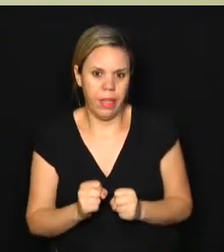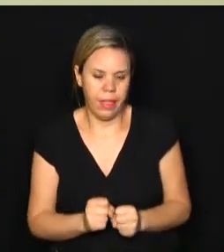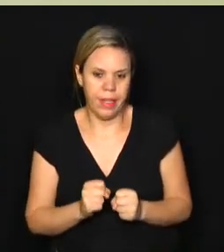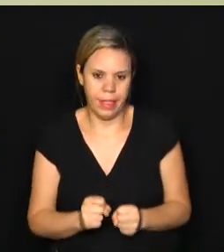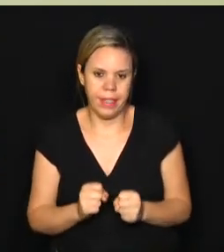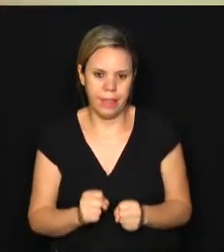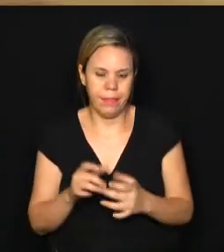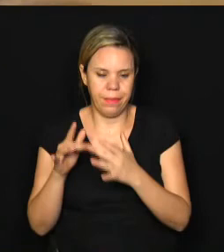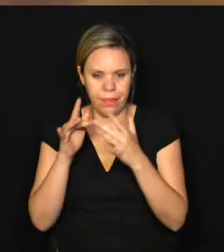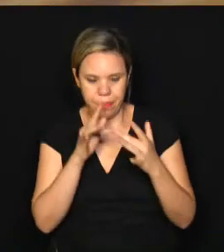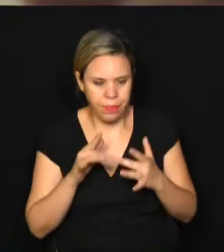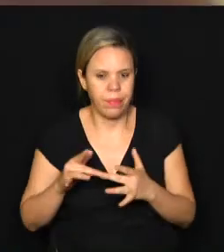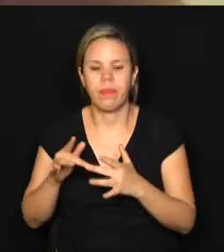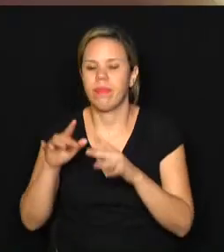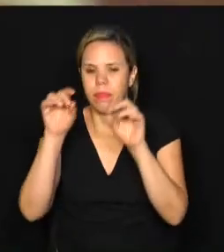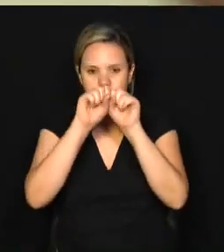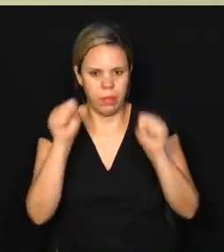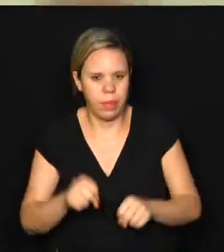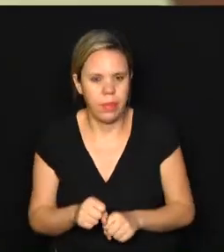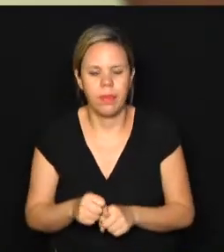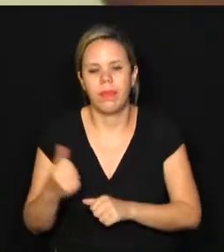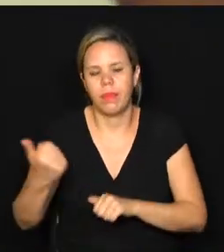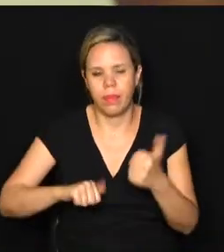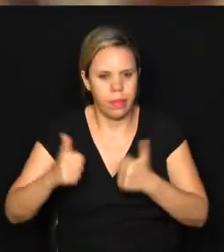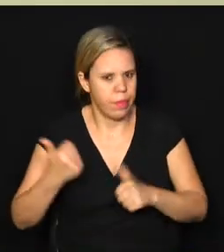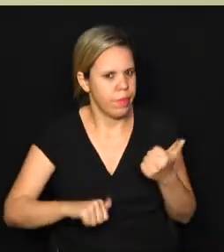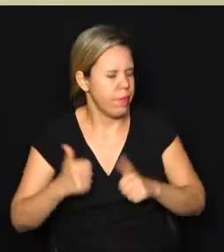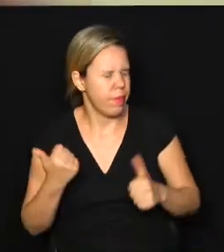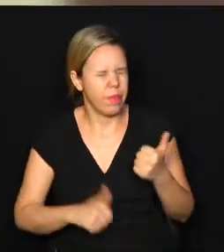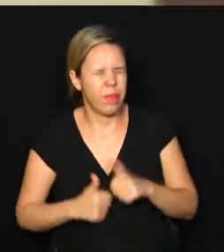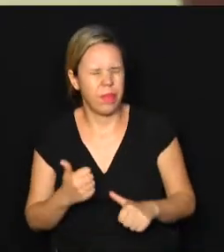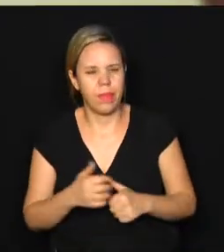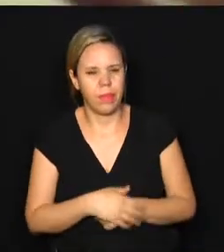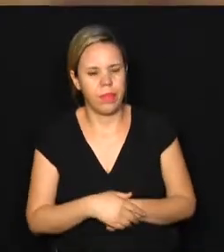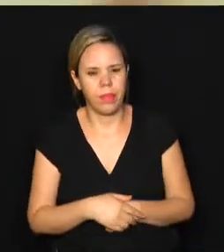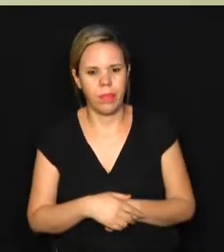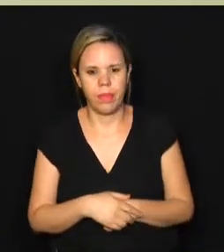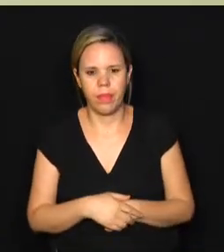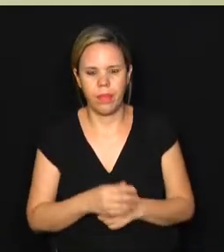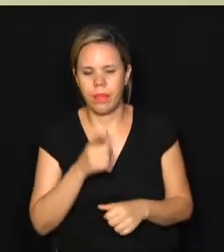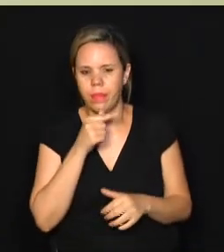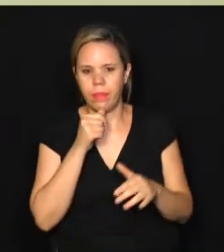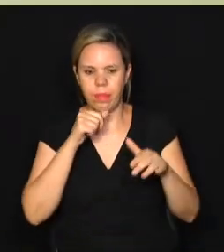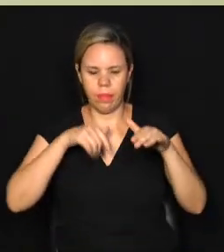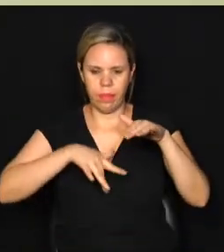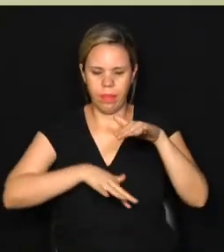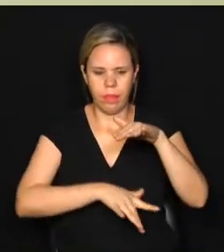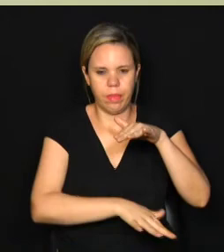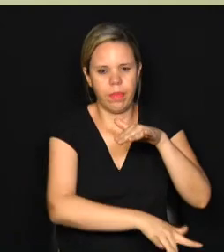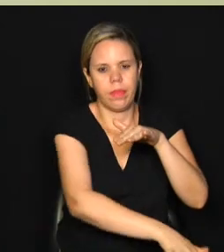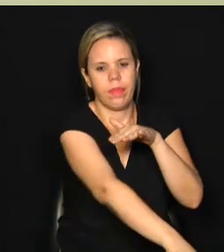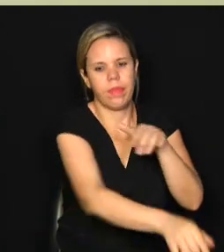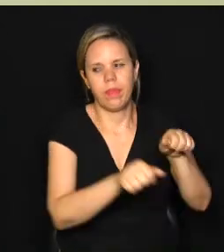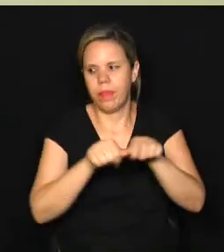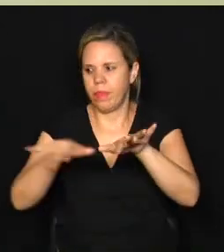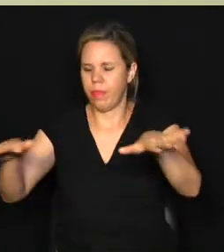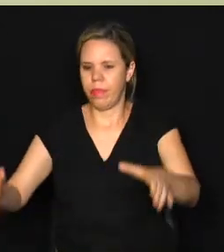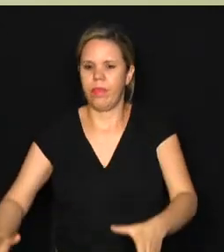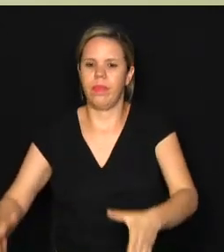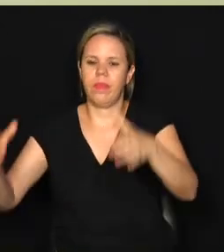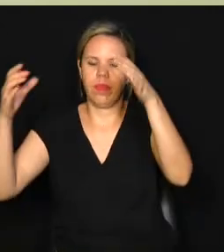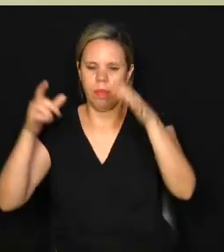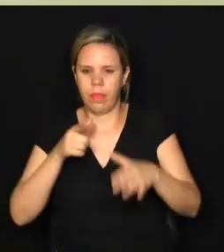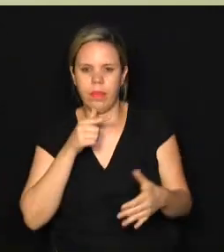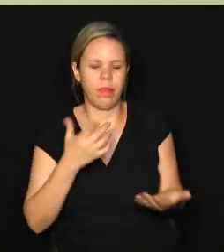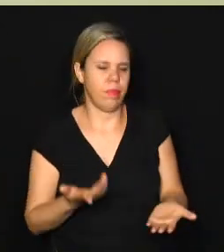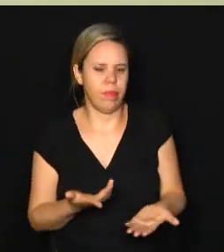descentralizar esse sistema, avaliar a questão do lençol freático para poder distribuir poços artesianos ao longo da bacia,